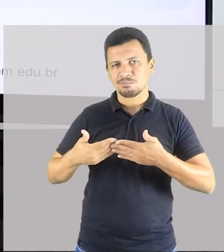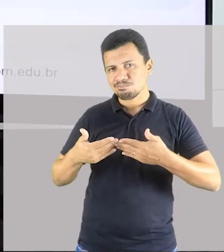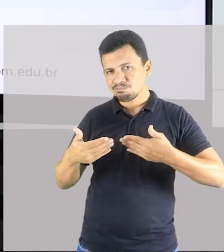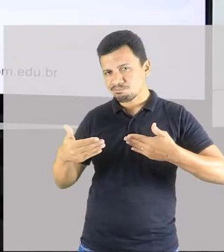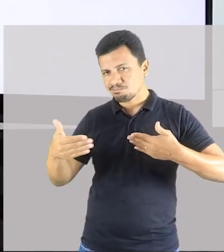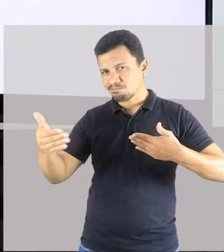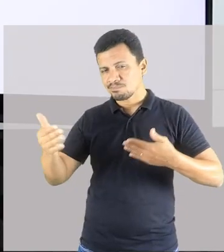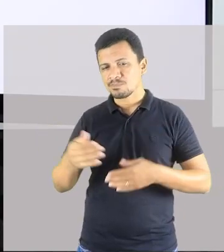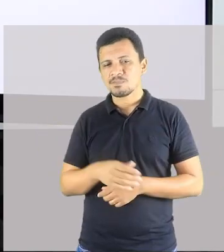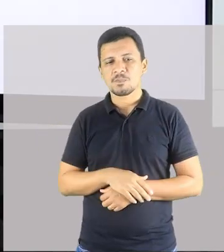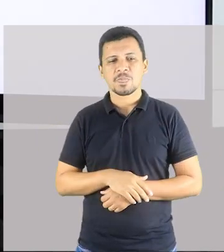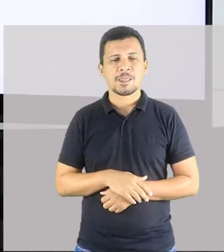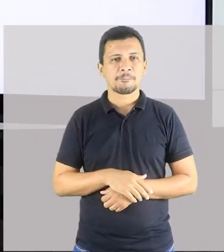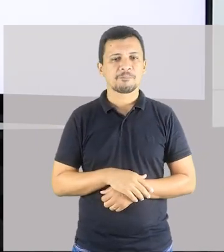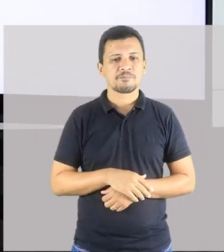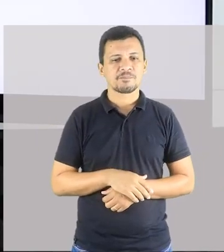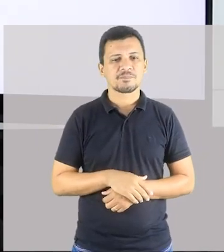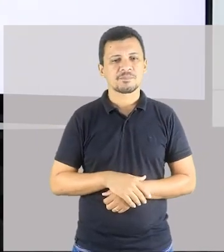tá bom?